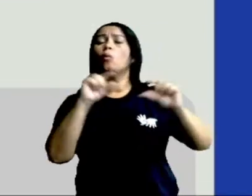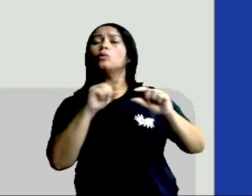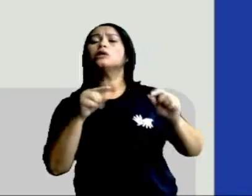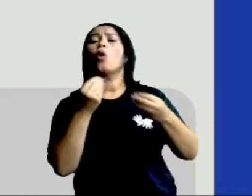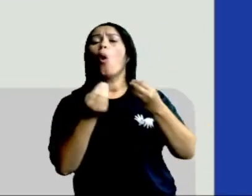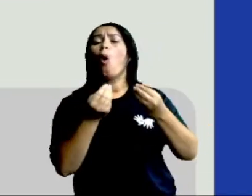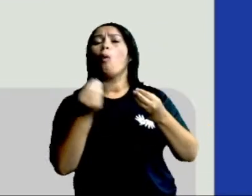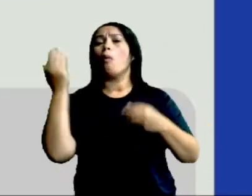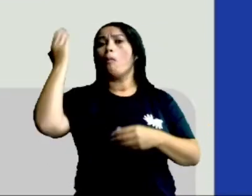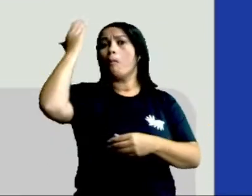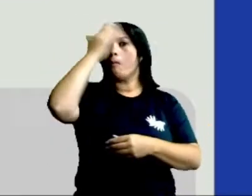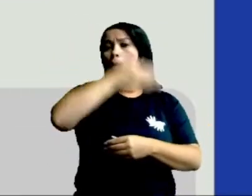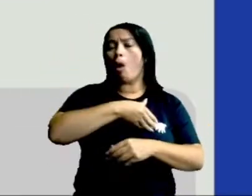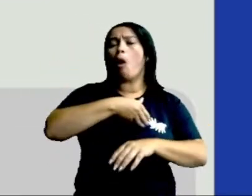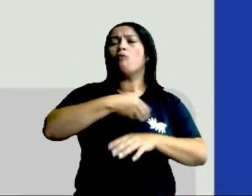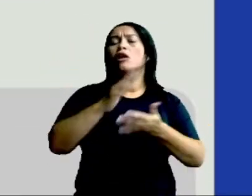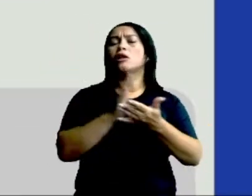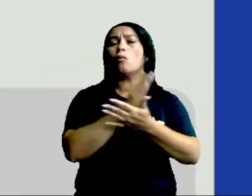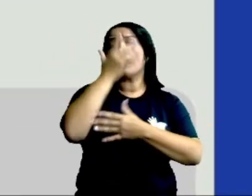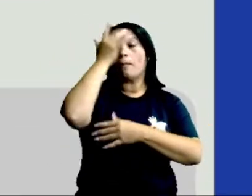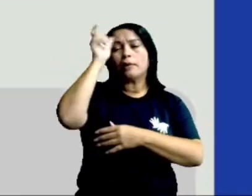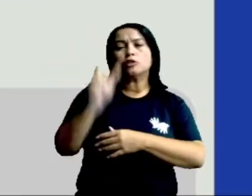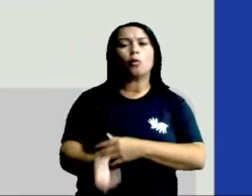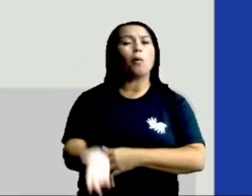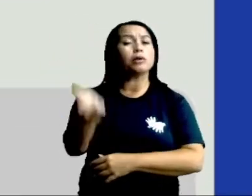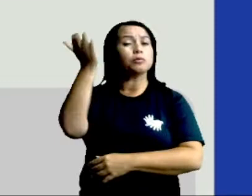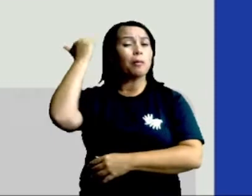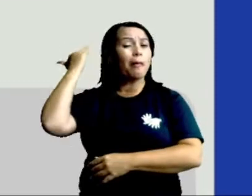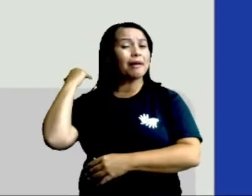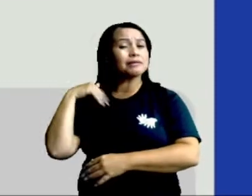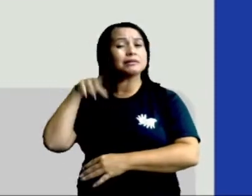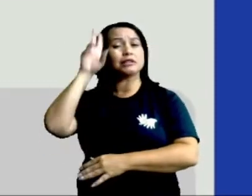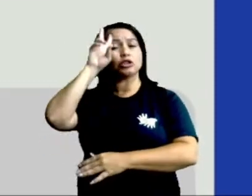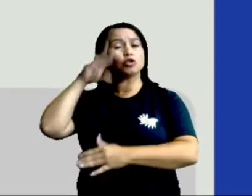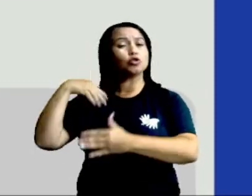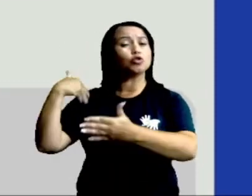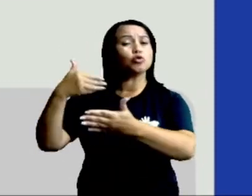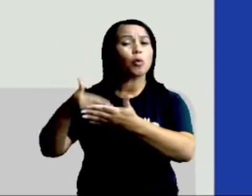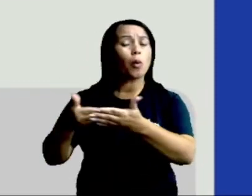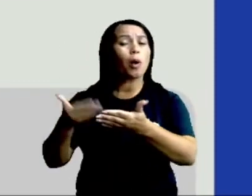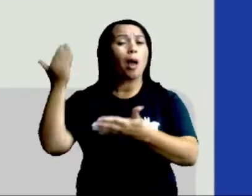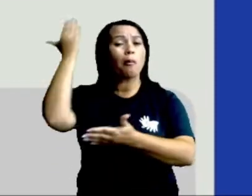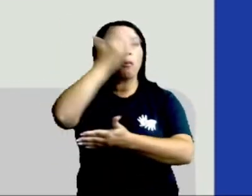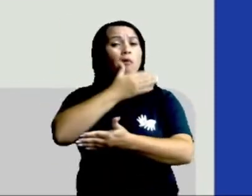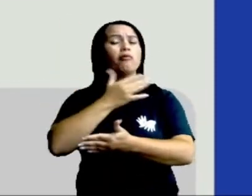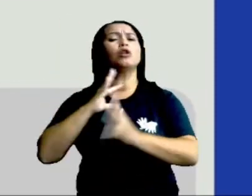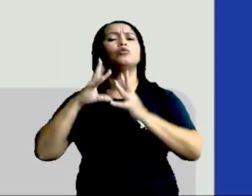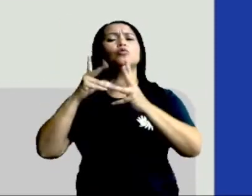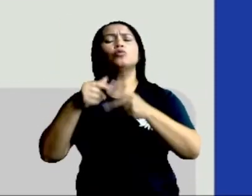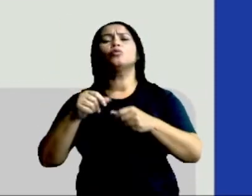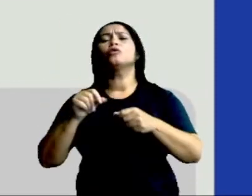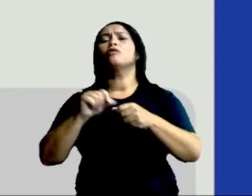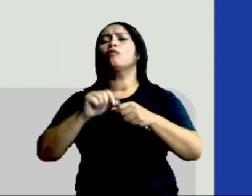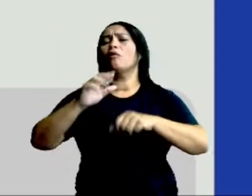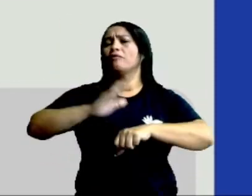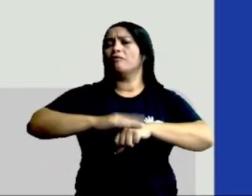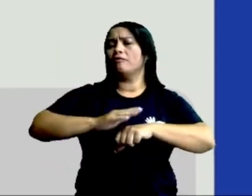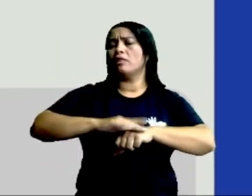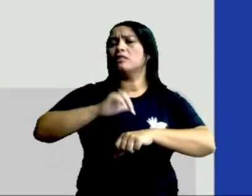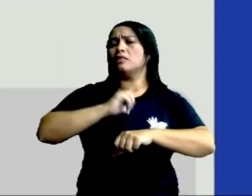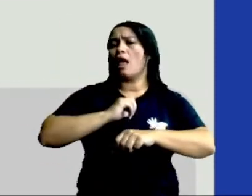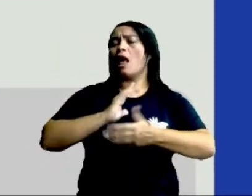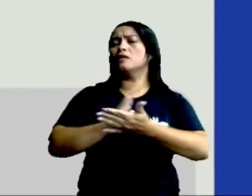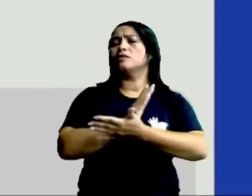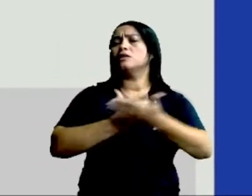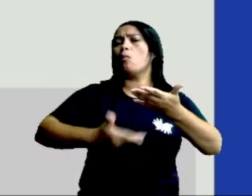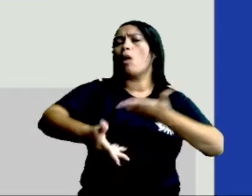são vestígios deixados pelos homens e mulheres na história. Tudo que foi produzido ou tem interação